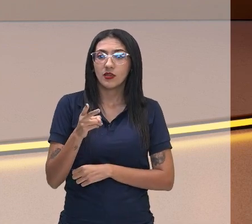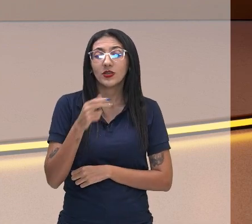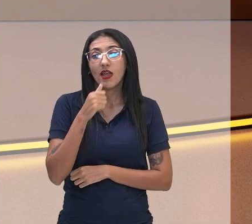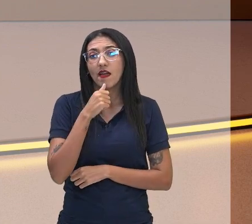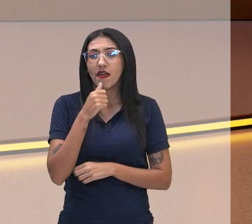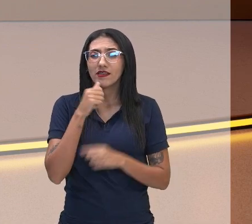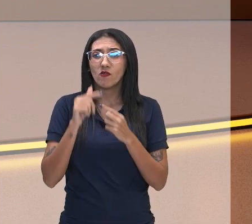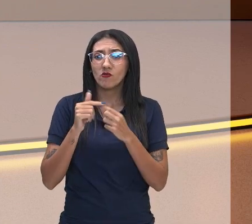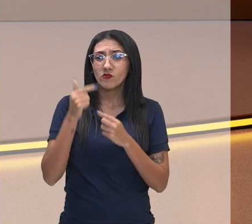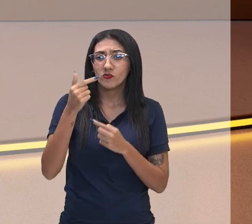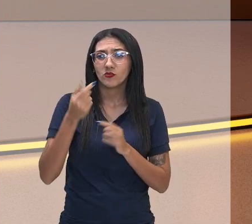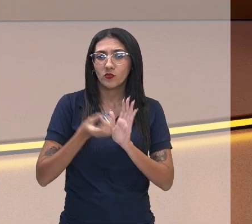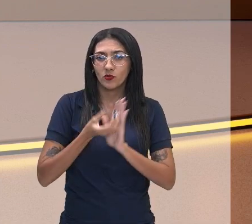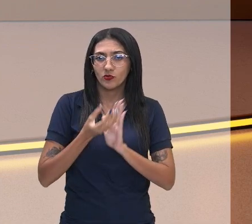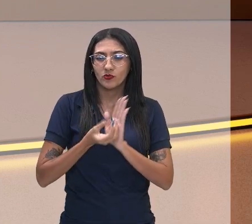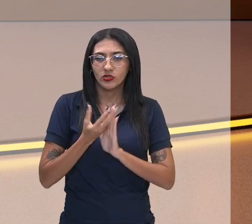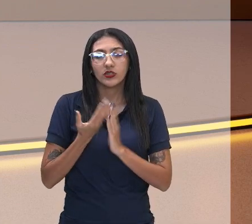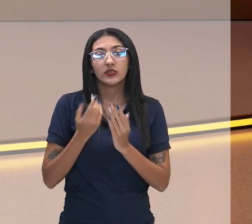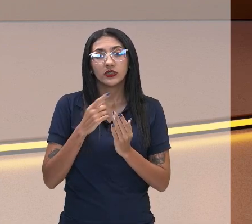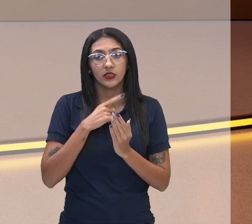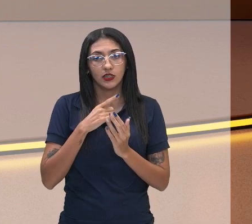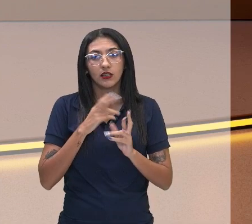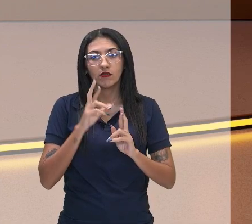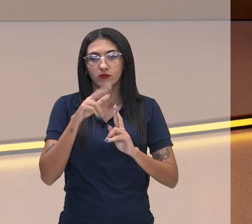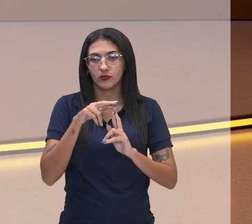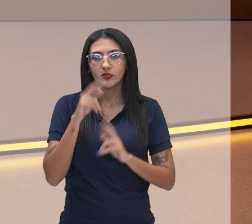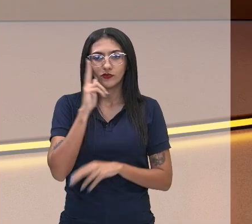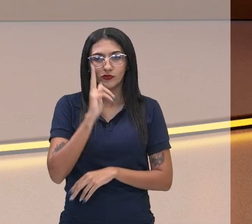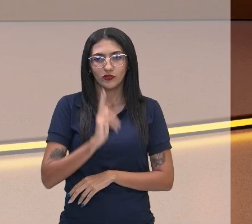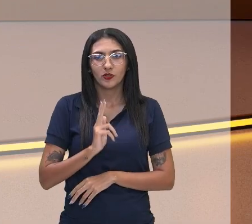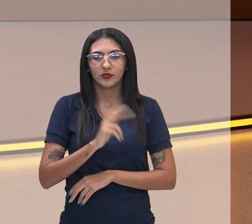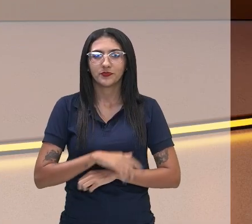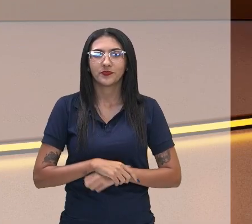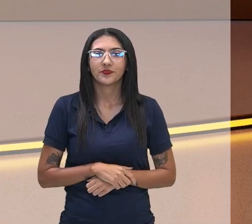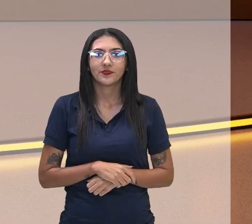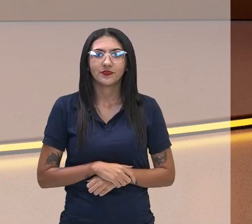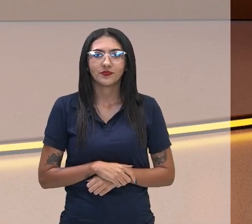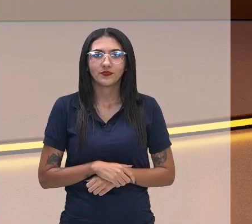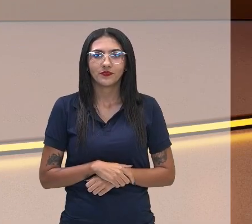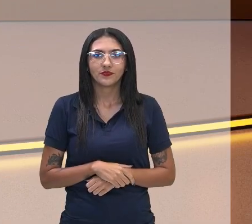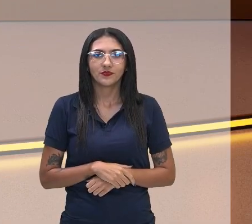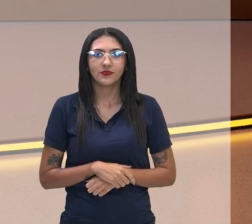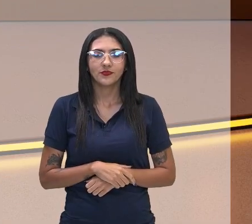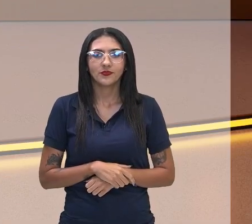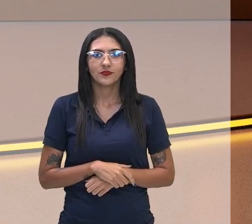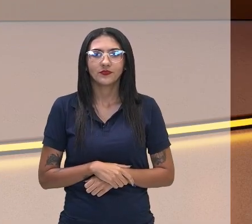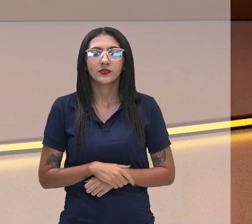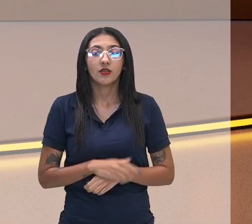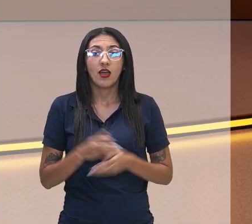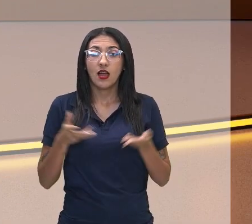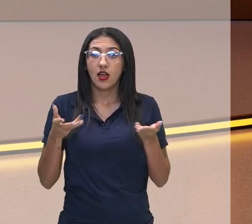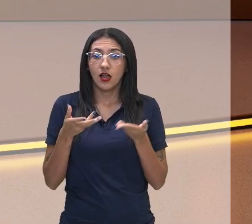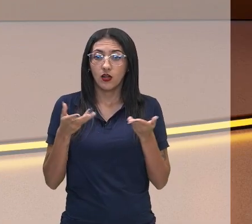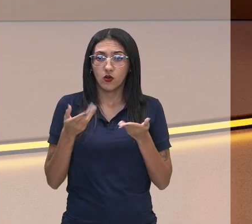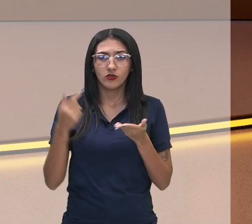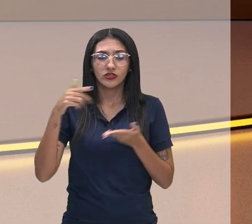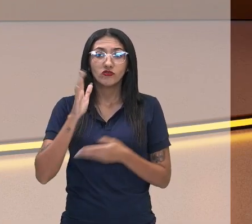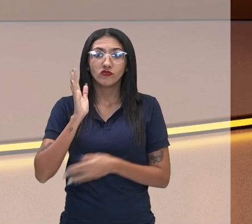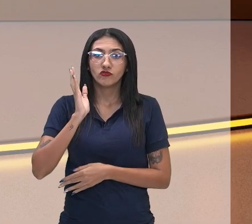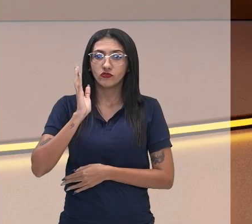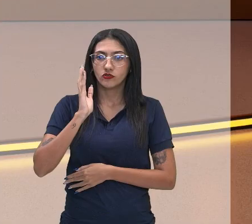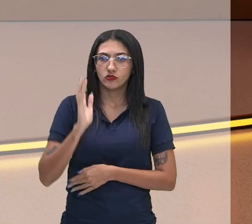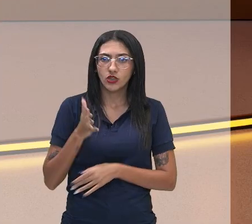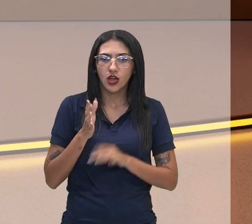produzir, sim, é considerado uma fonte histórica. Então, agora que você já está